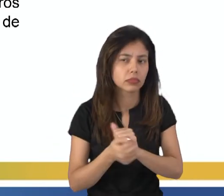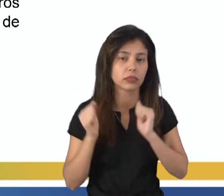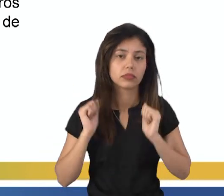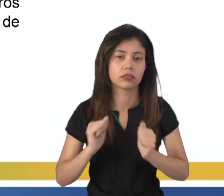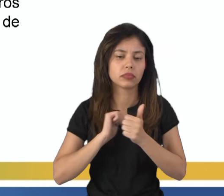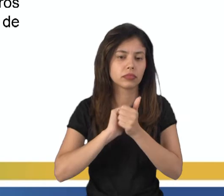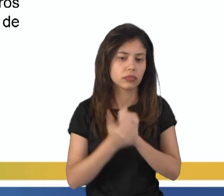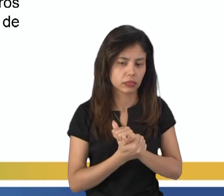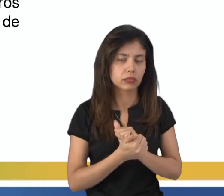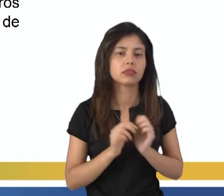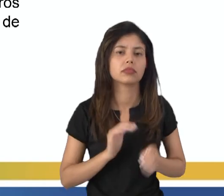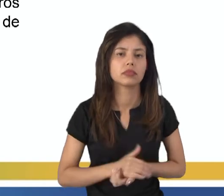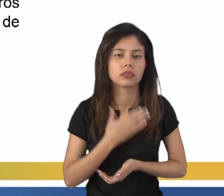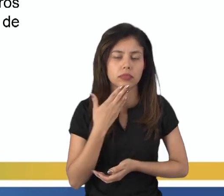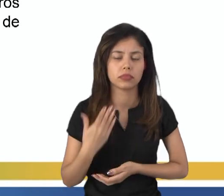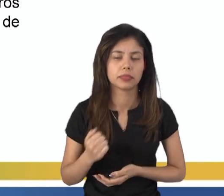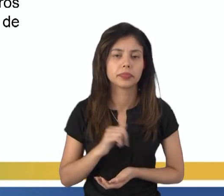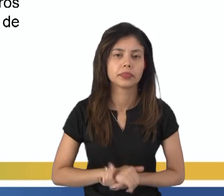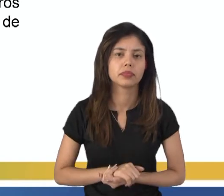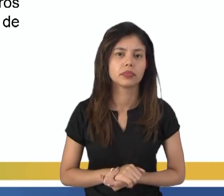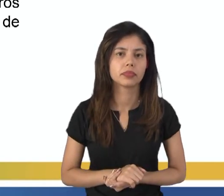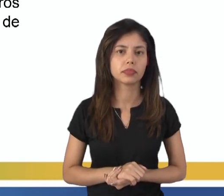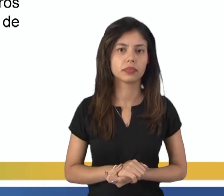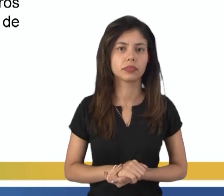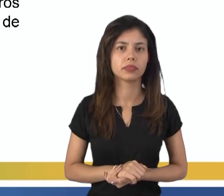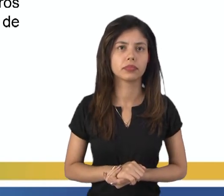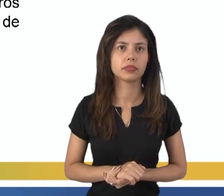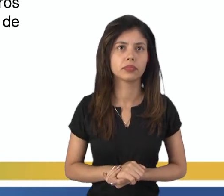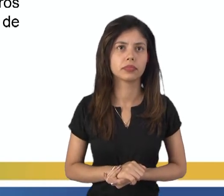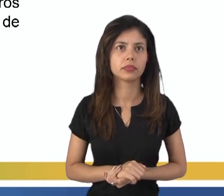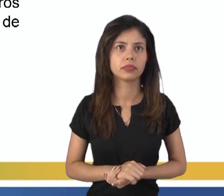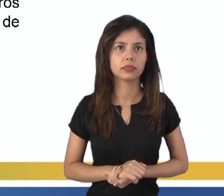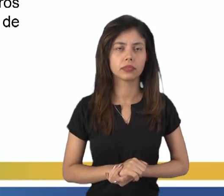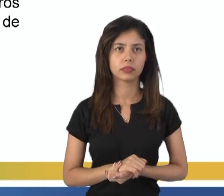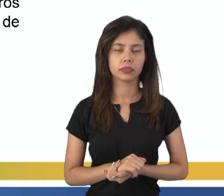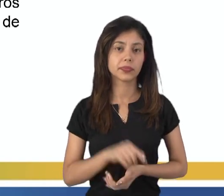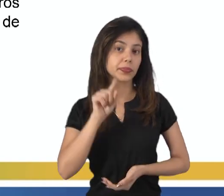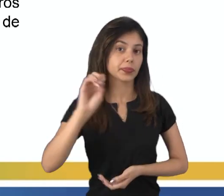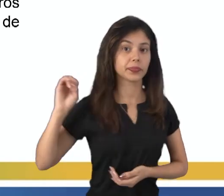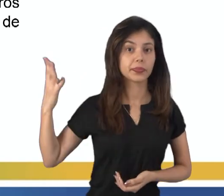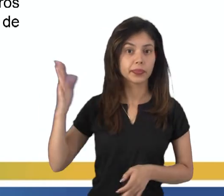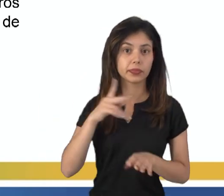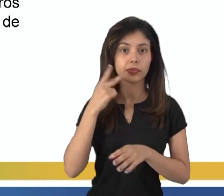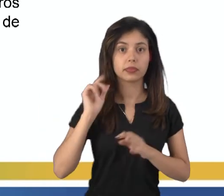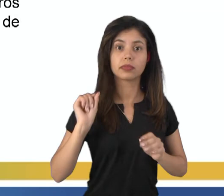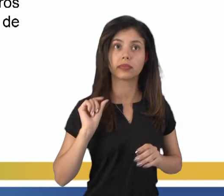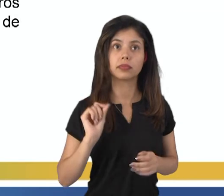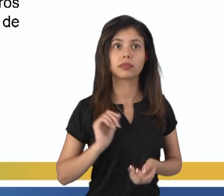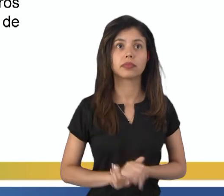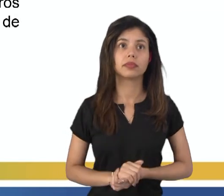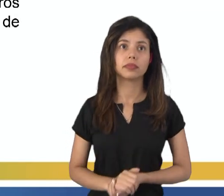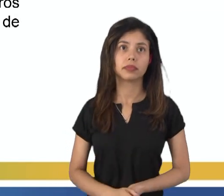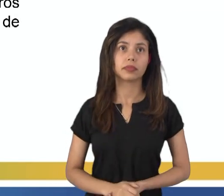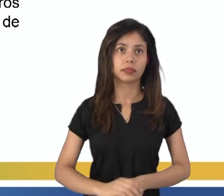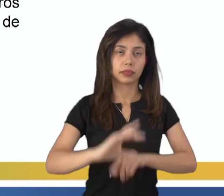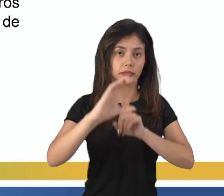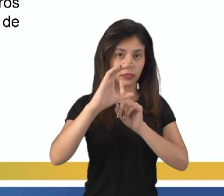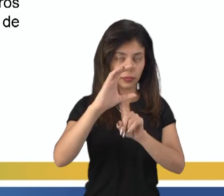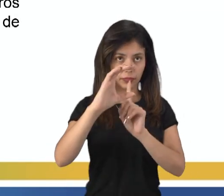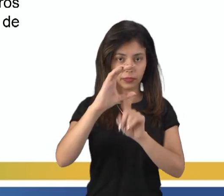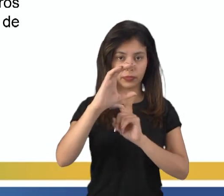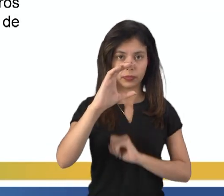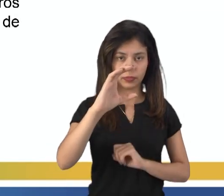se adaptar e acabando se tornando mais aptos ao ambiente? Nesse caso, estamos falando de